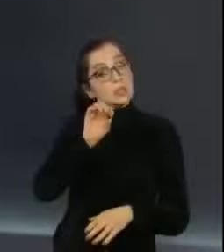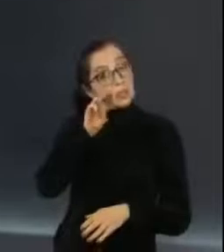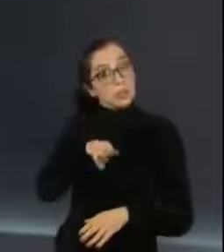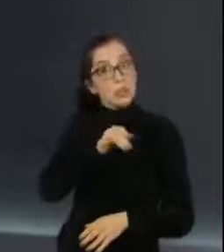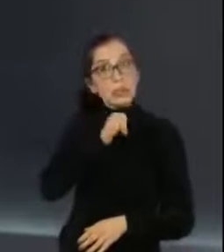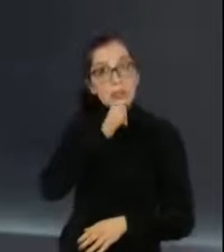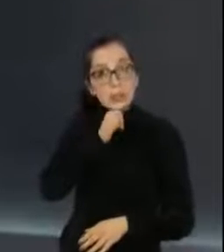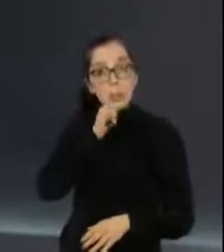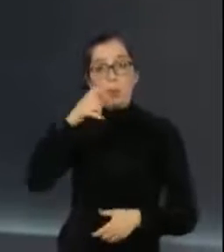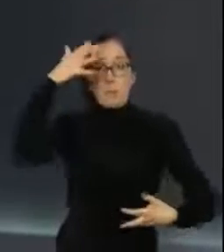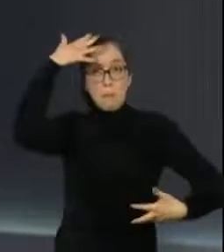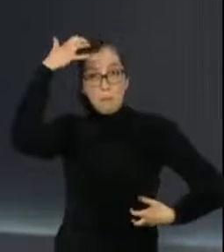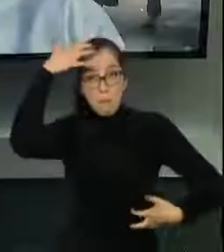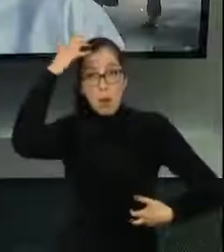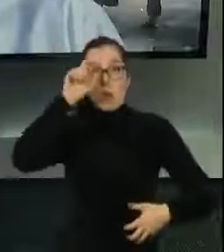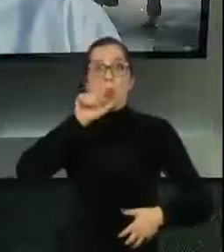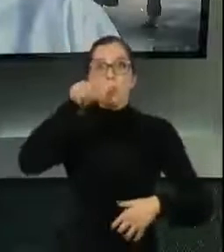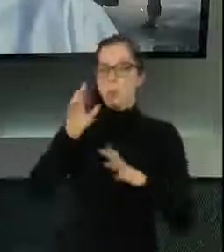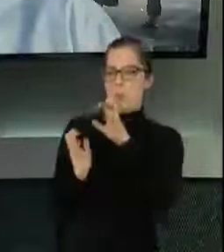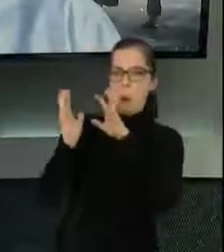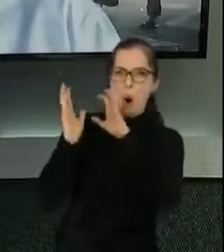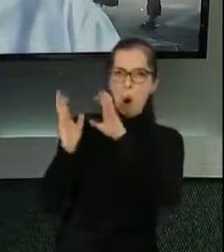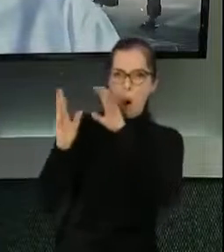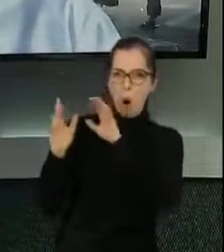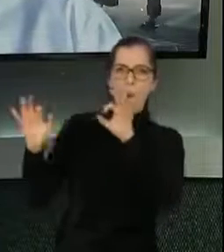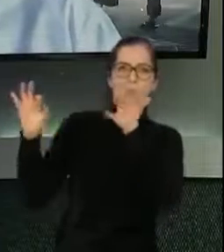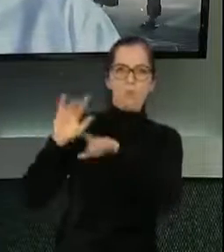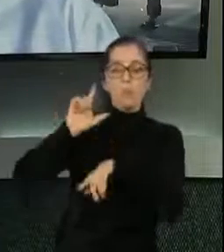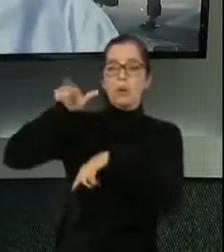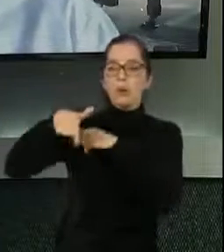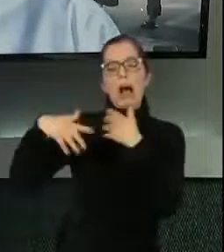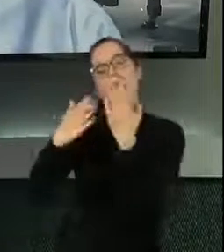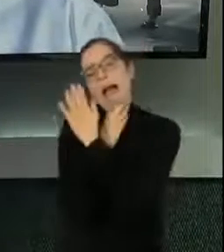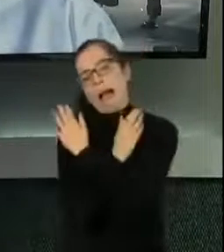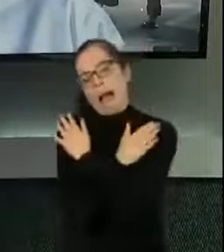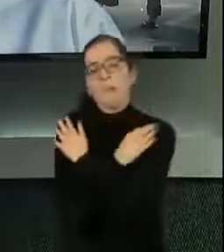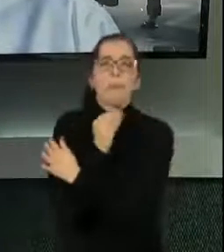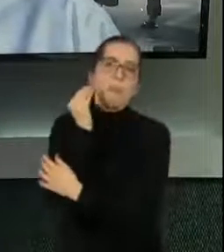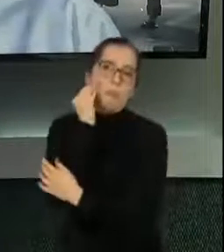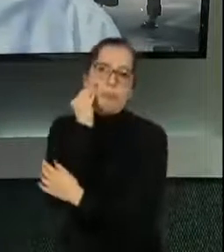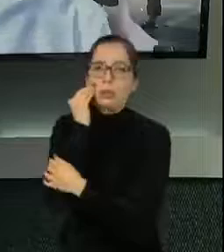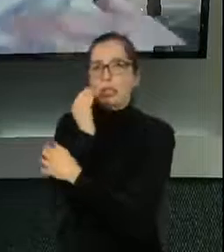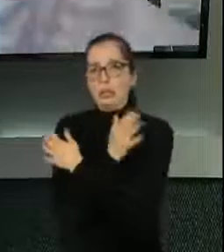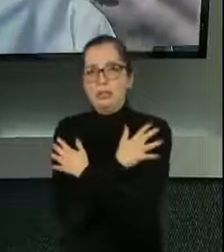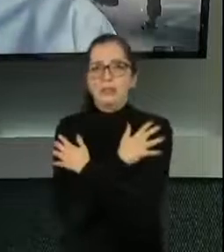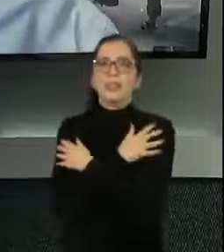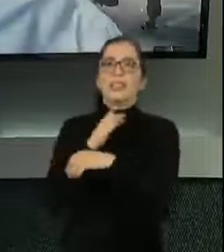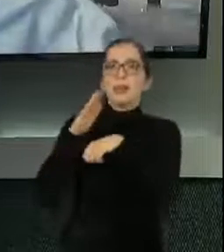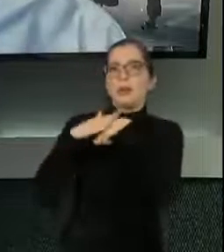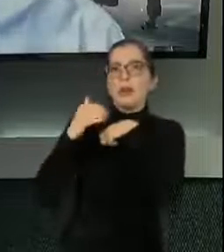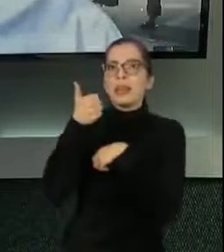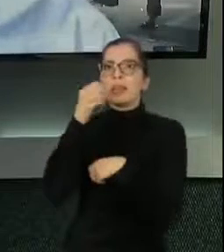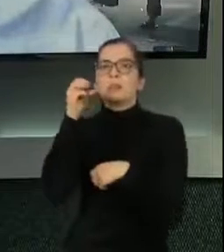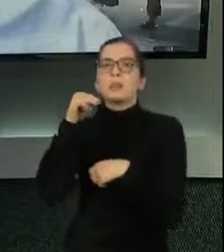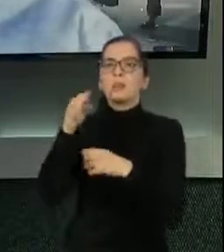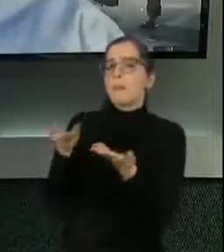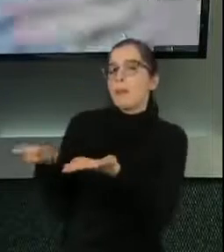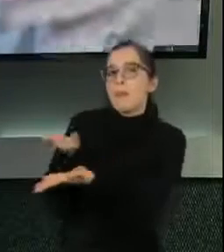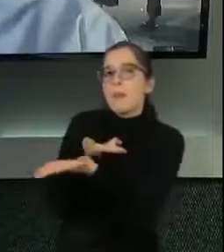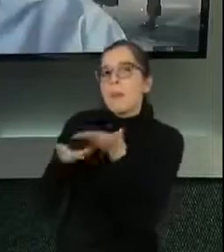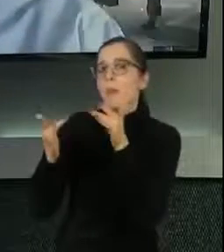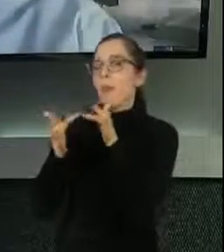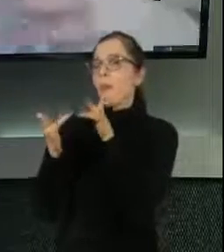Simpães, por exemplo, depois de um jogo, eles podem casar e abraçar um outro. Então, geralmente, em 10 minutos, eles se juntam